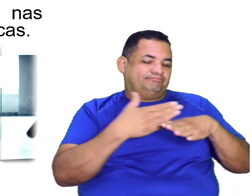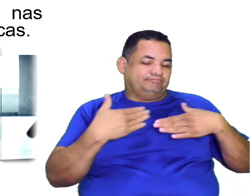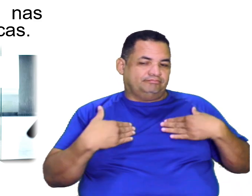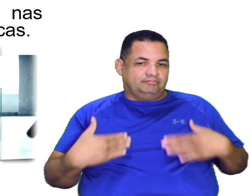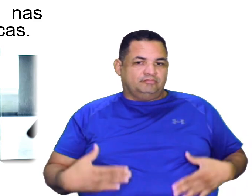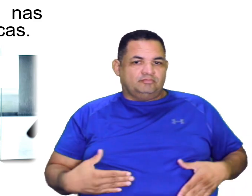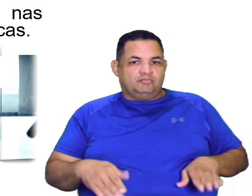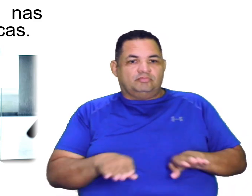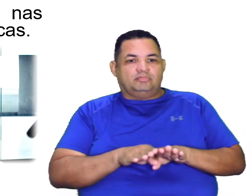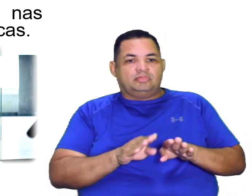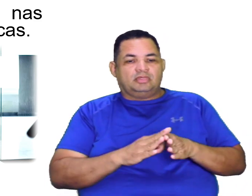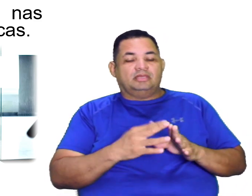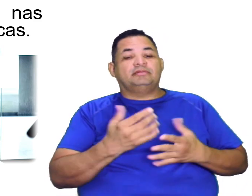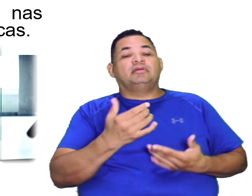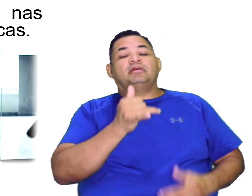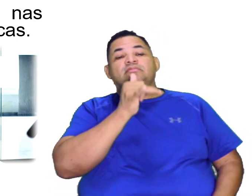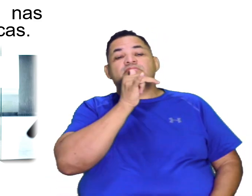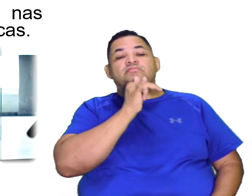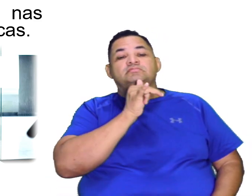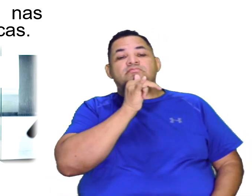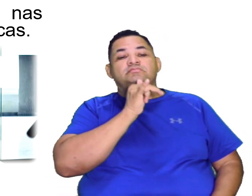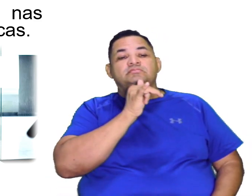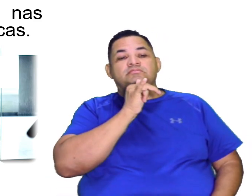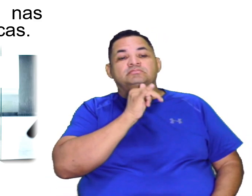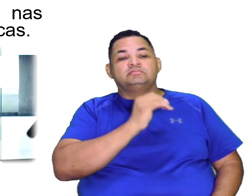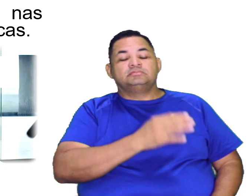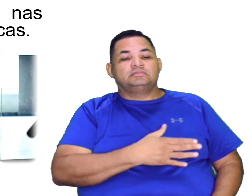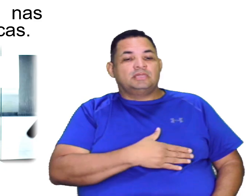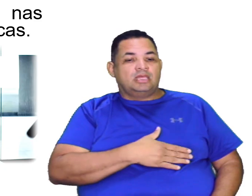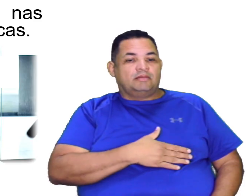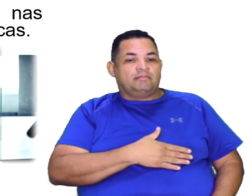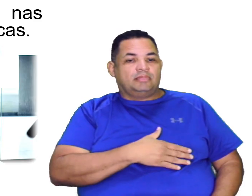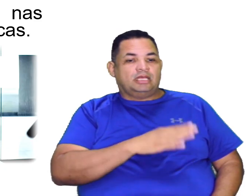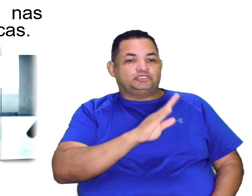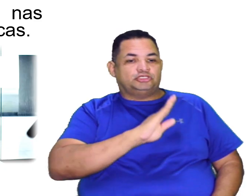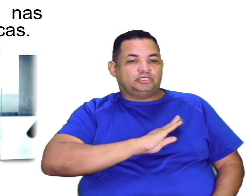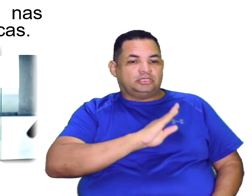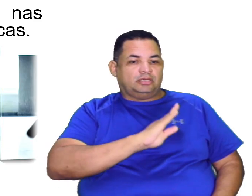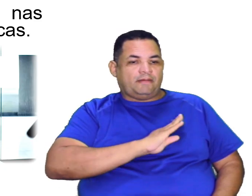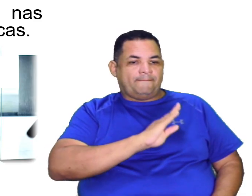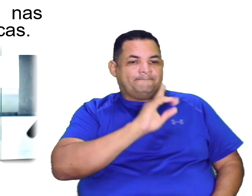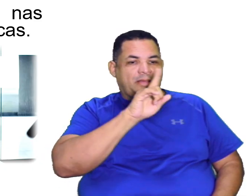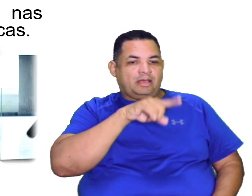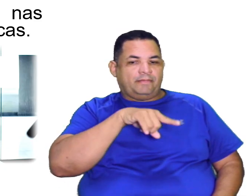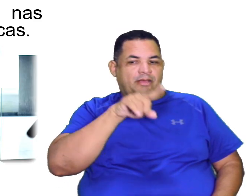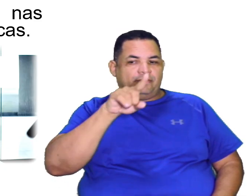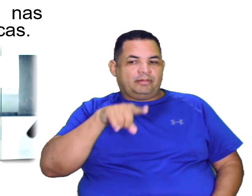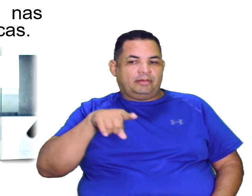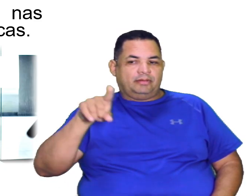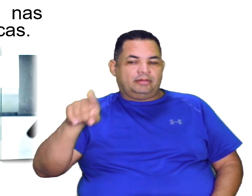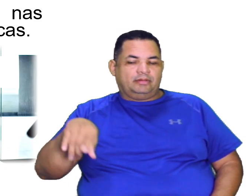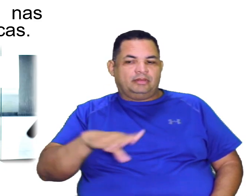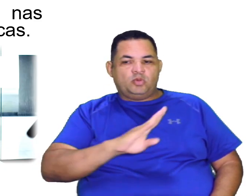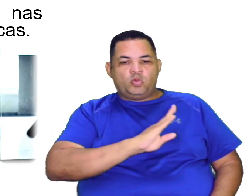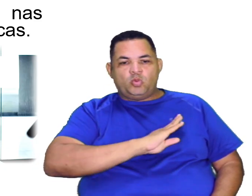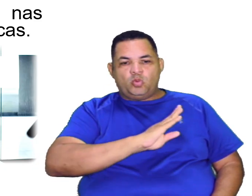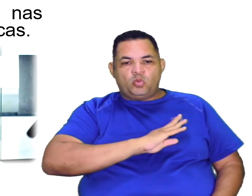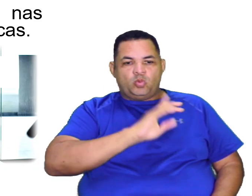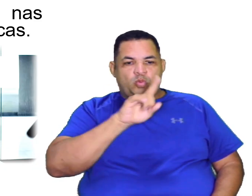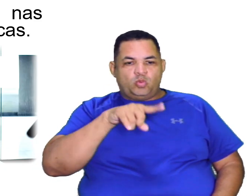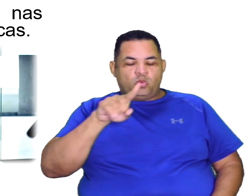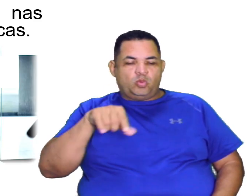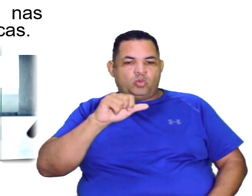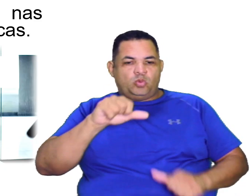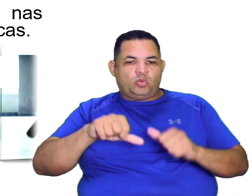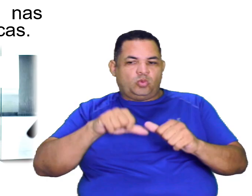físico. E aí eu cito o exemplo da frequência cardíaca, né, que vai aí ser